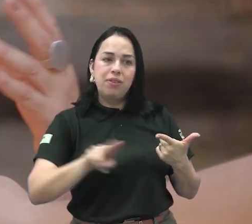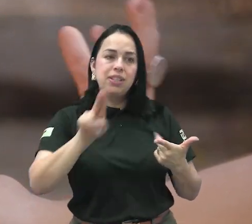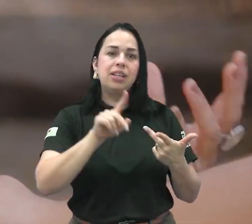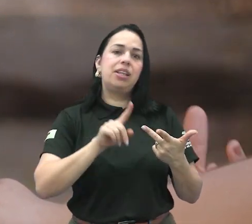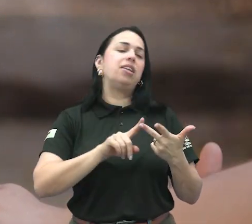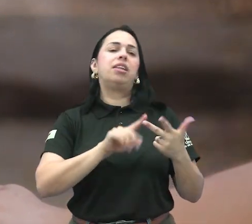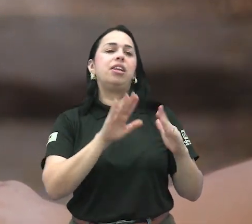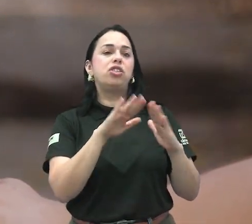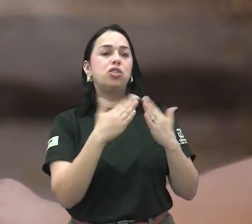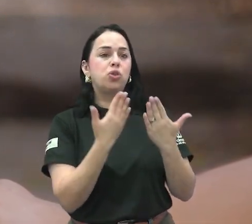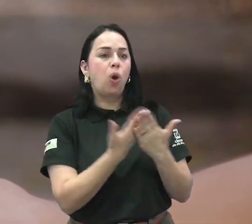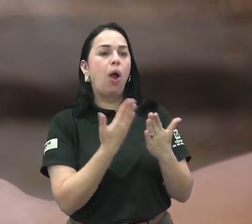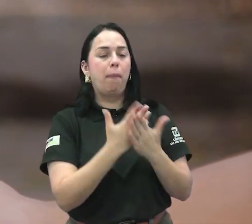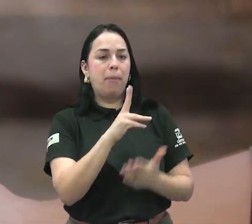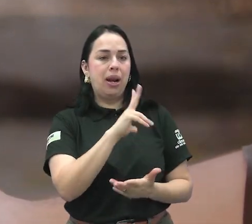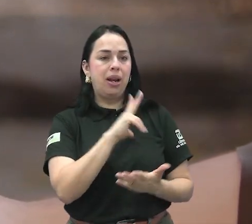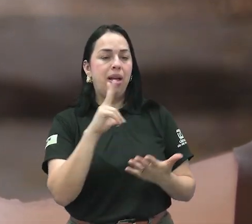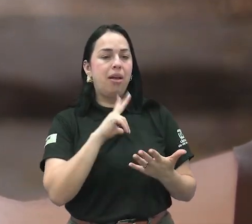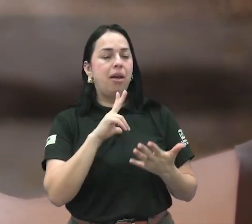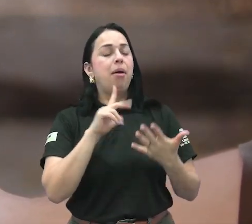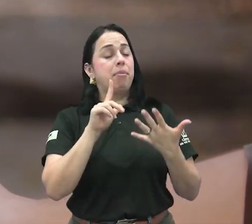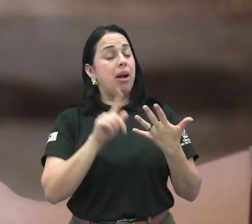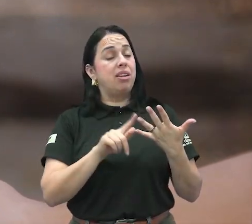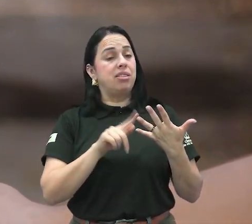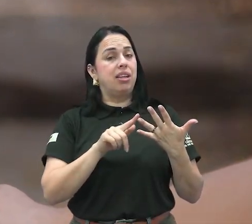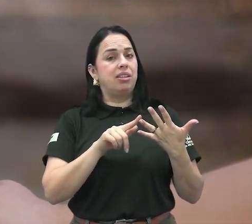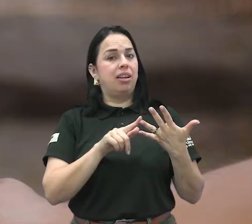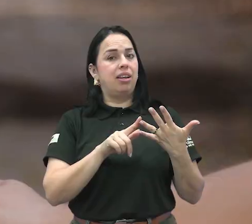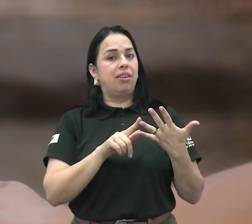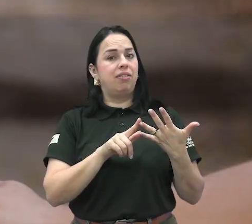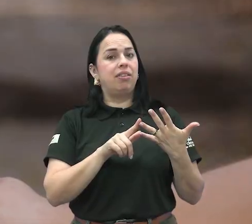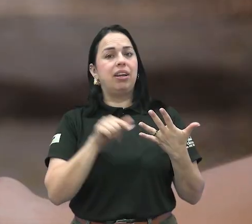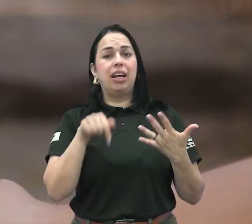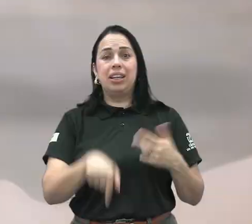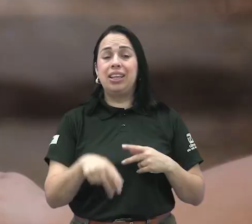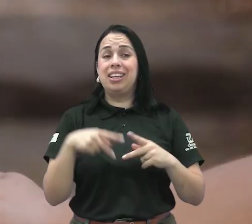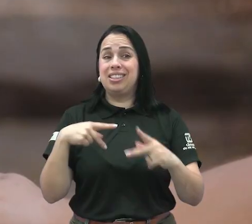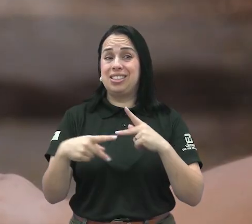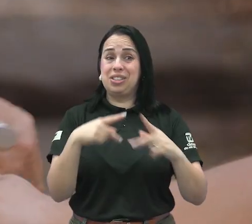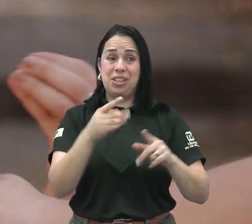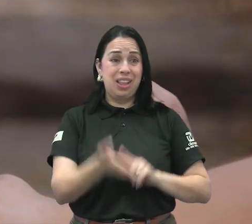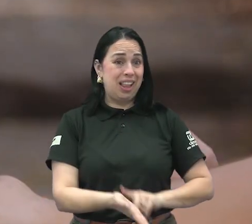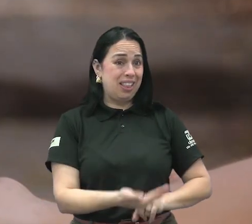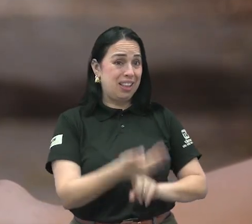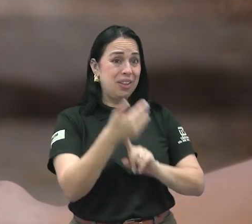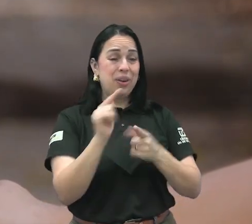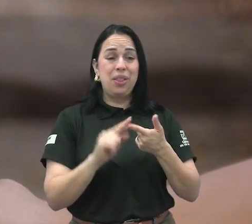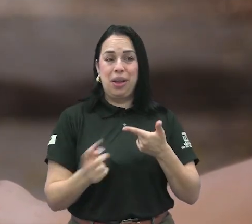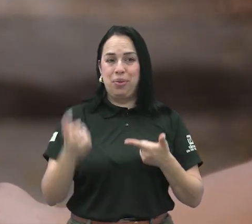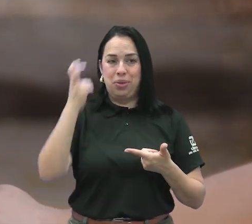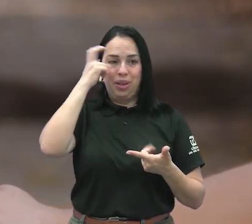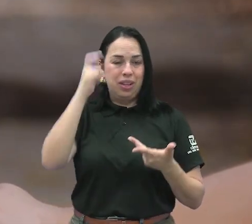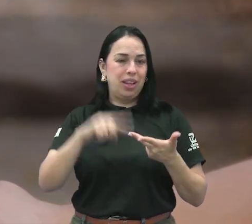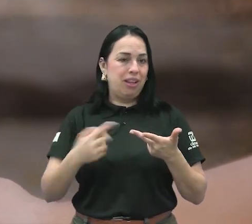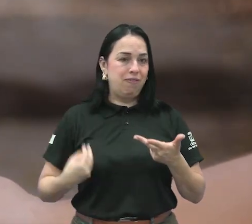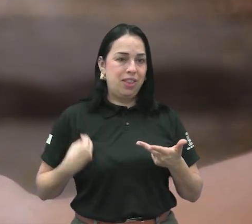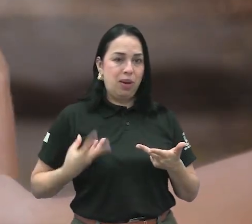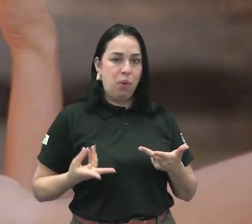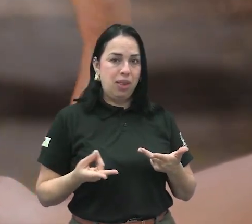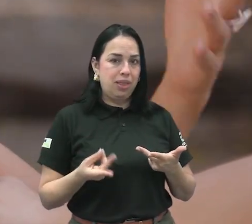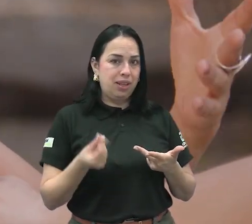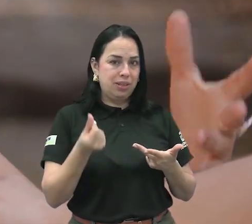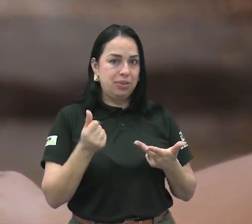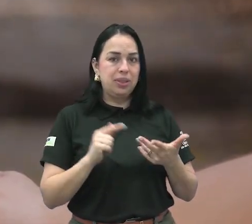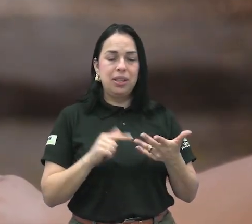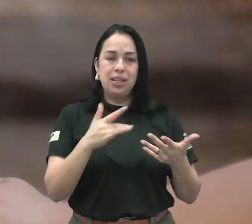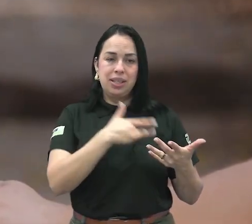tem escolas particulares, mas a gente tem a formação pública também, né? São José da tecnologia, São José da cultura, da qualidade